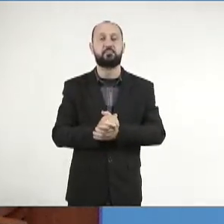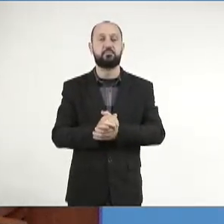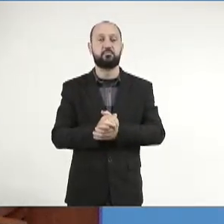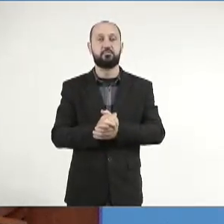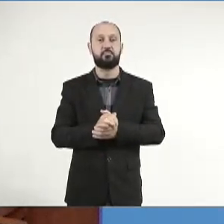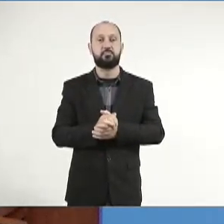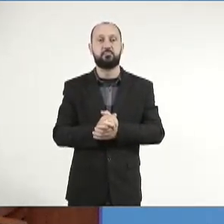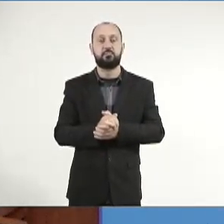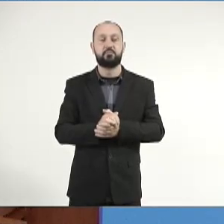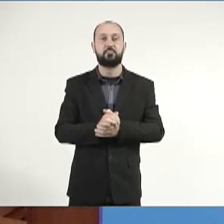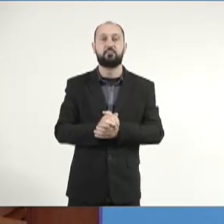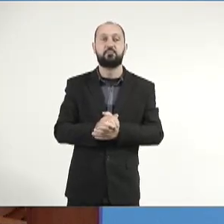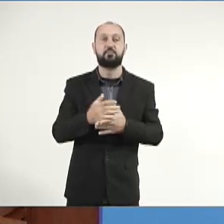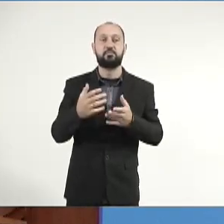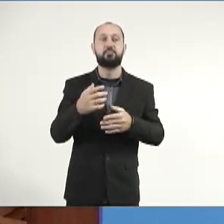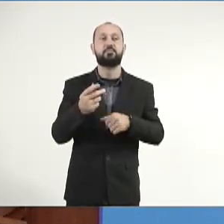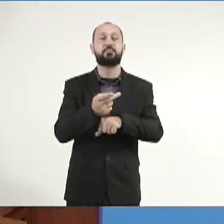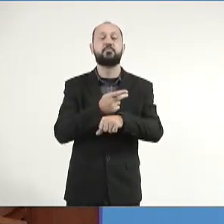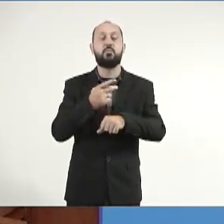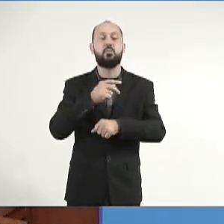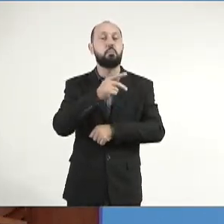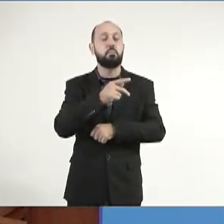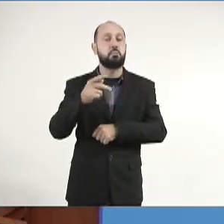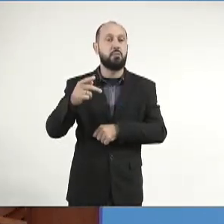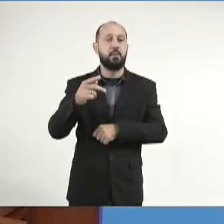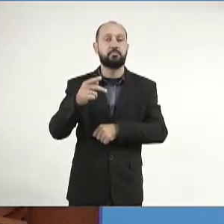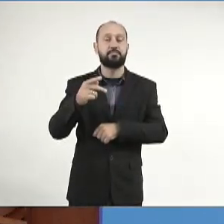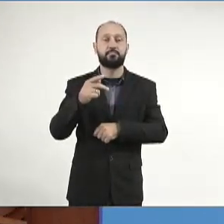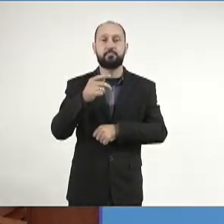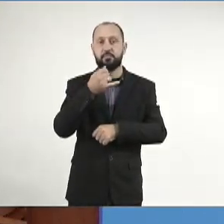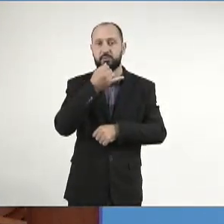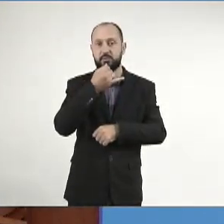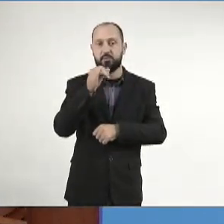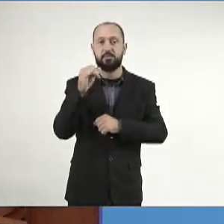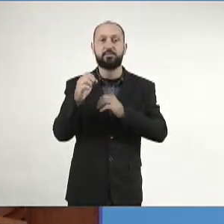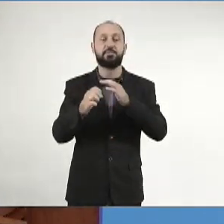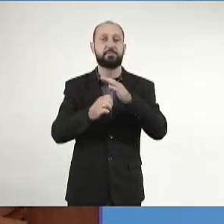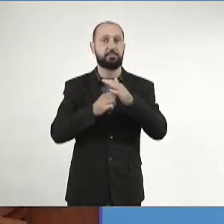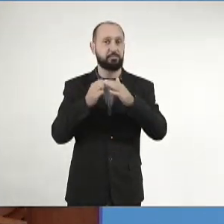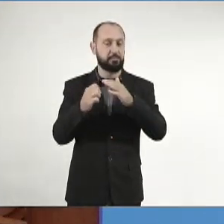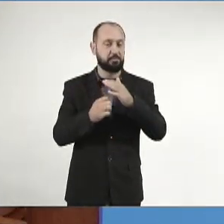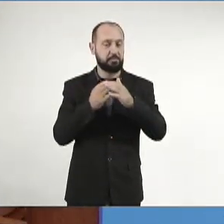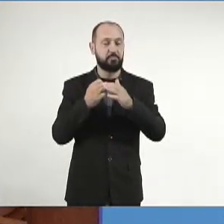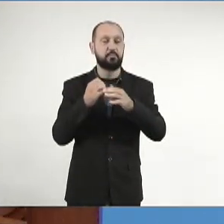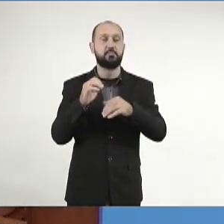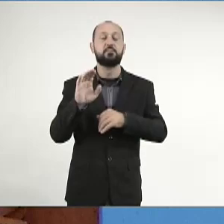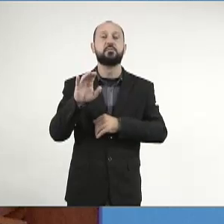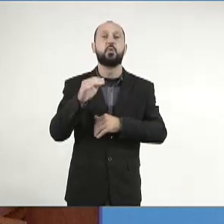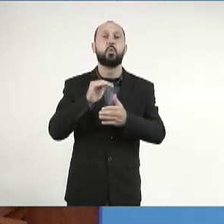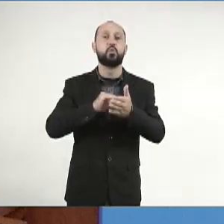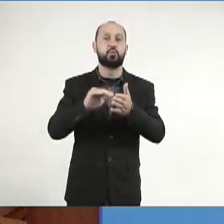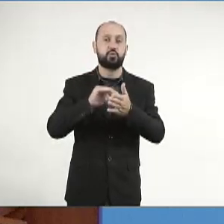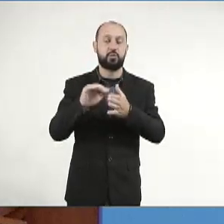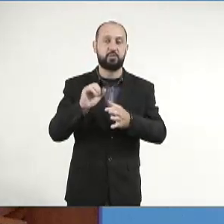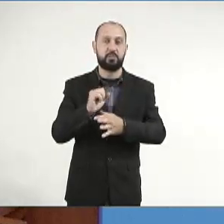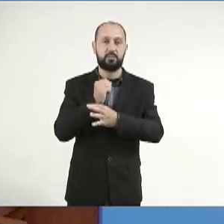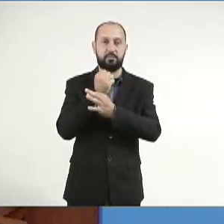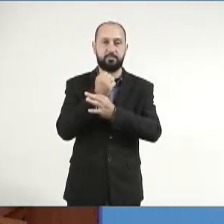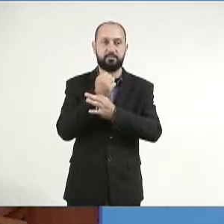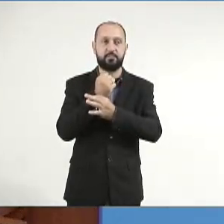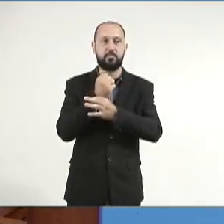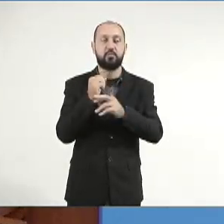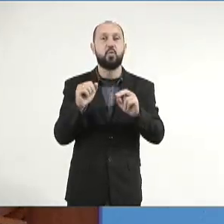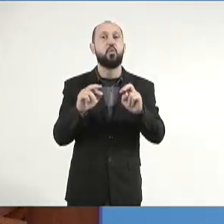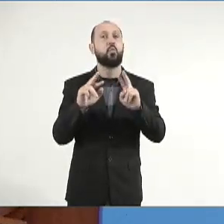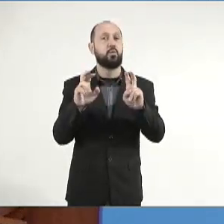Telecomunicações. Então, procurei o presidente da Energisa e procurei também o secretário de Segurança, por se tratar